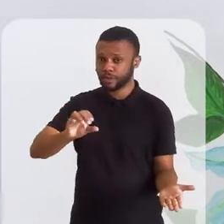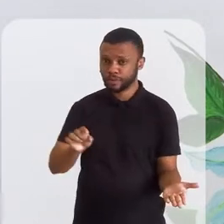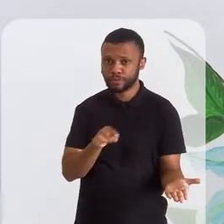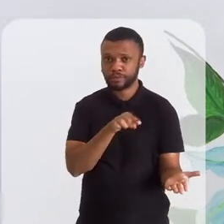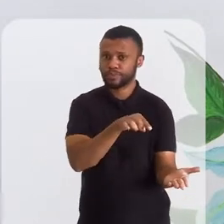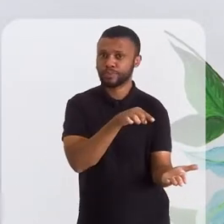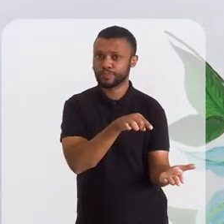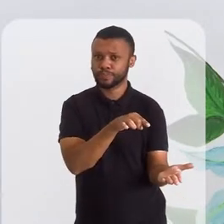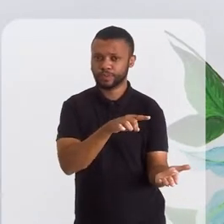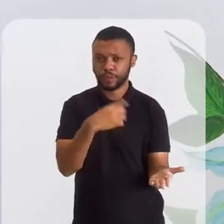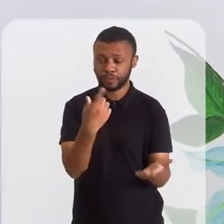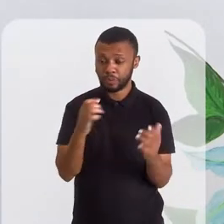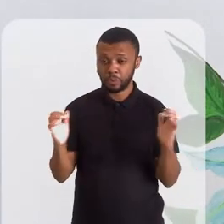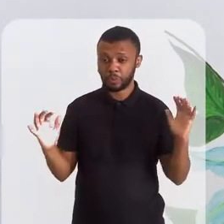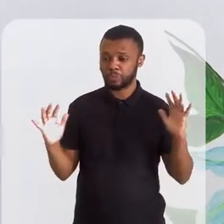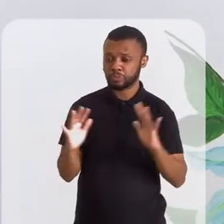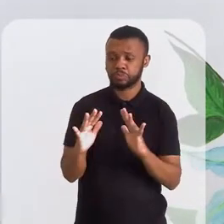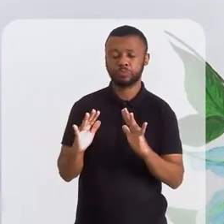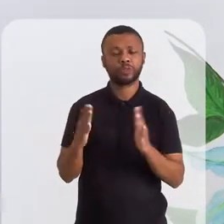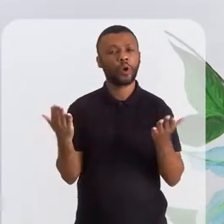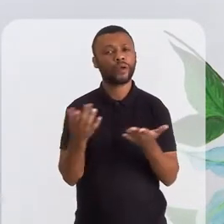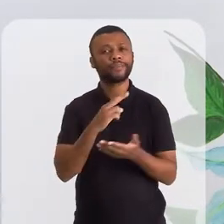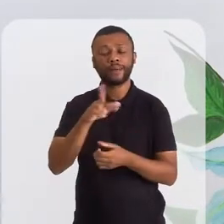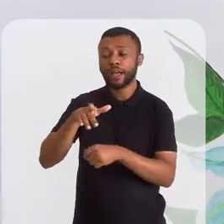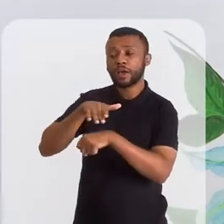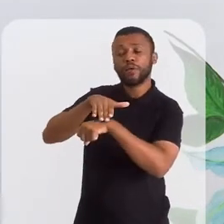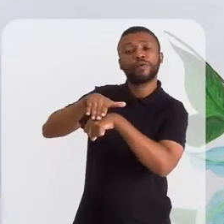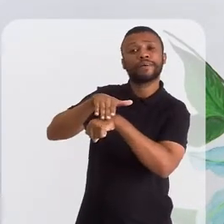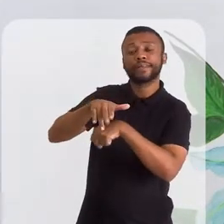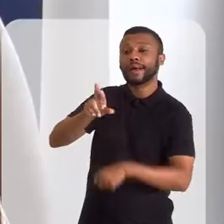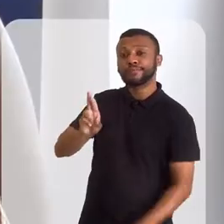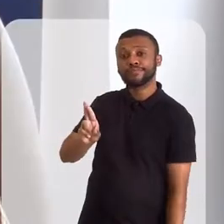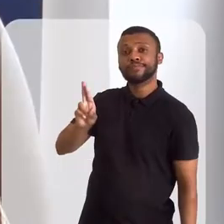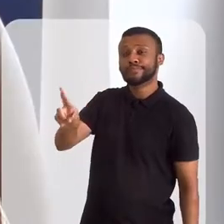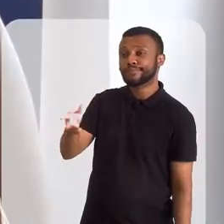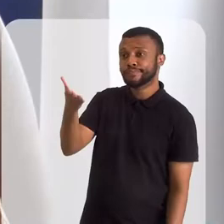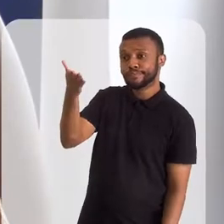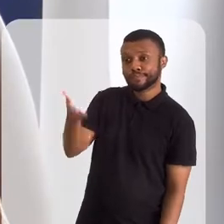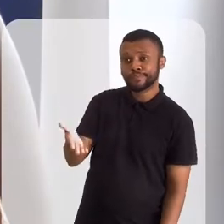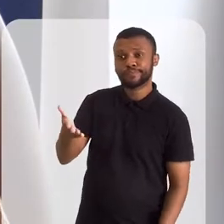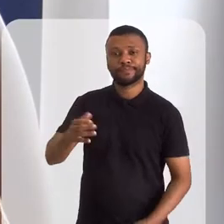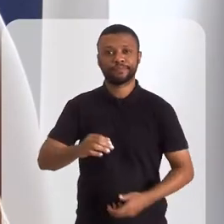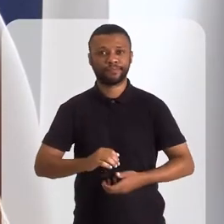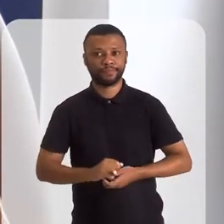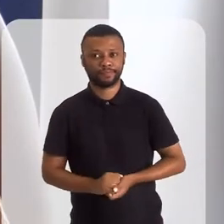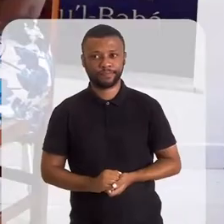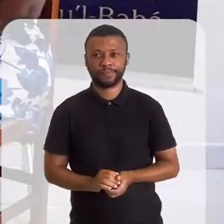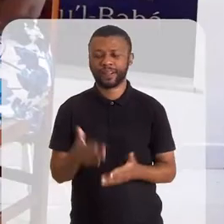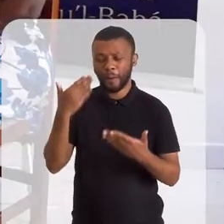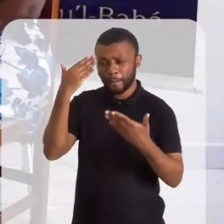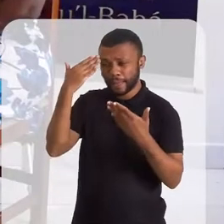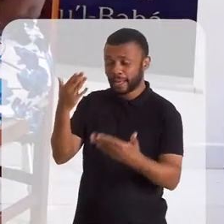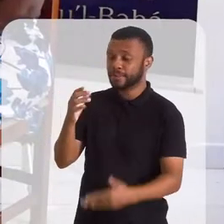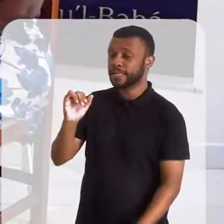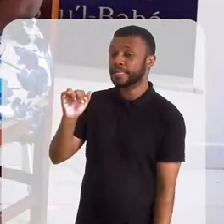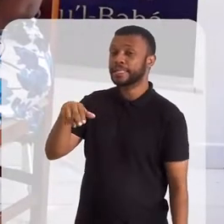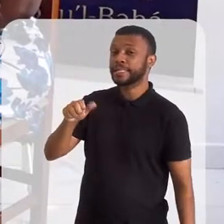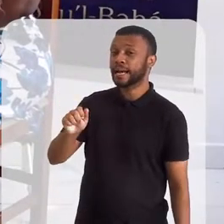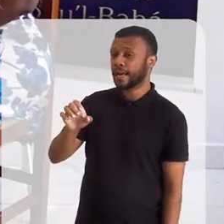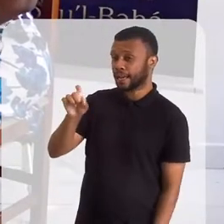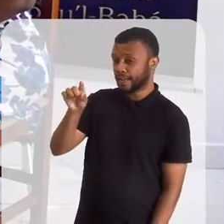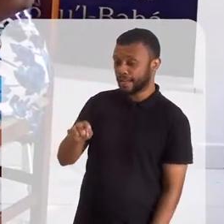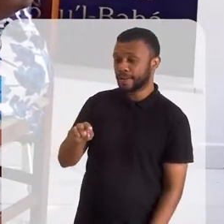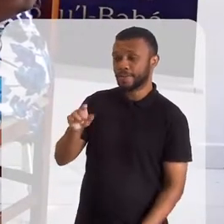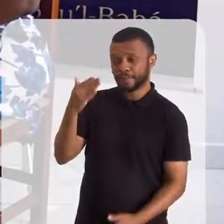que é onde nós estamos, e nós vamos conversar com a Inaê Pinheiro. Obrigada,